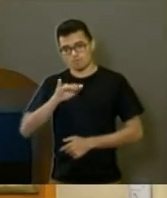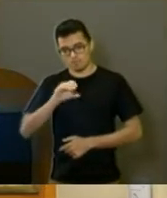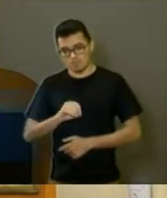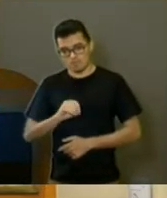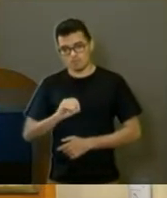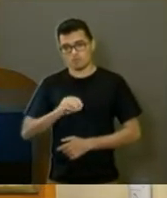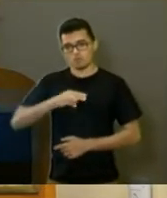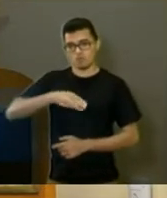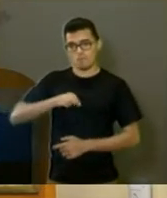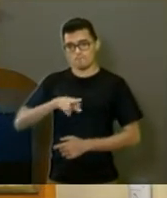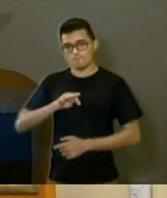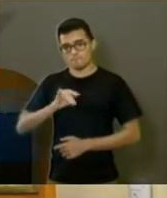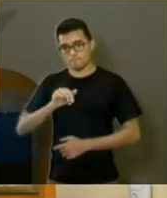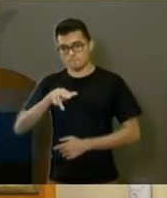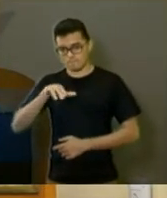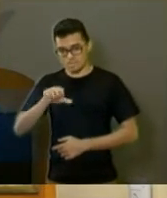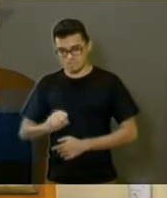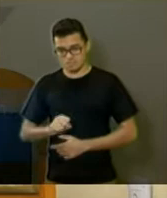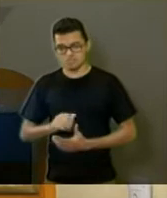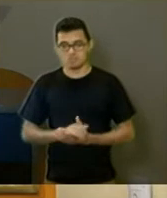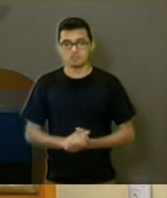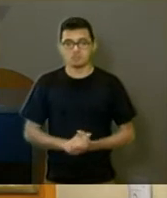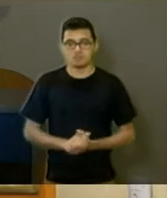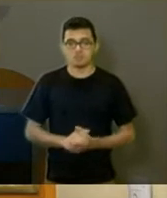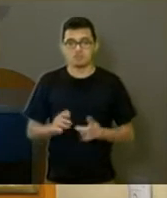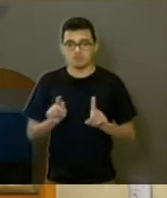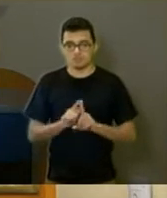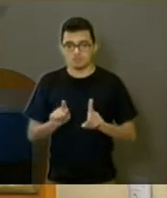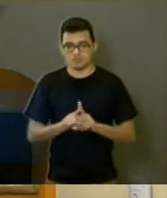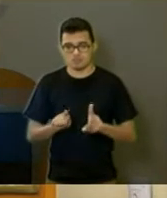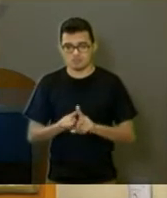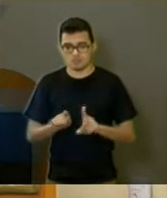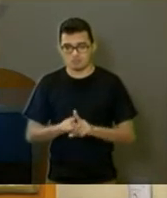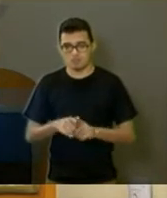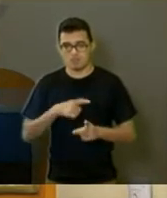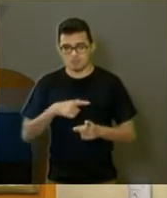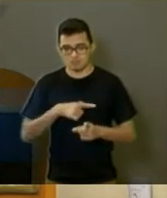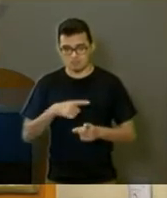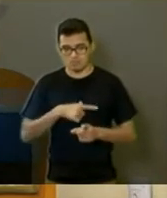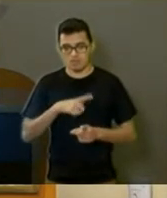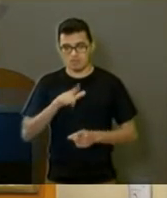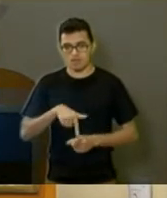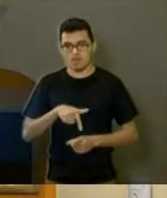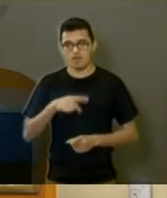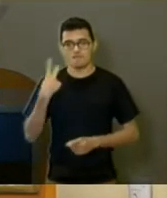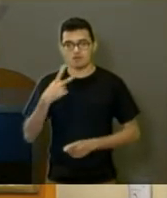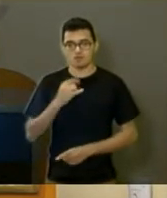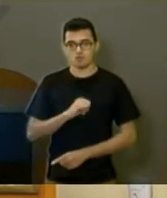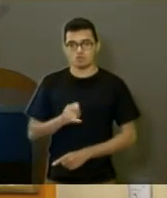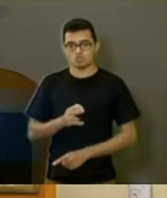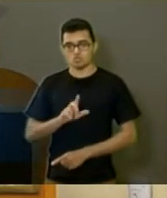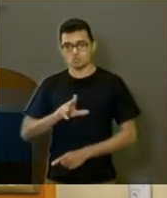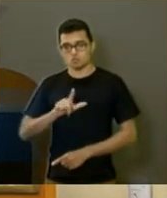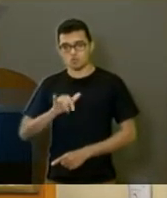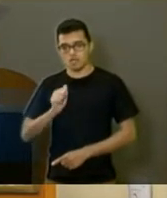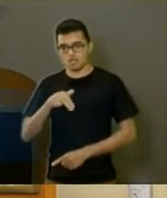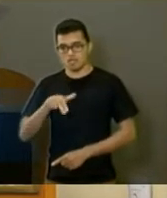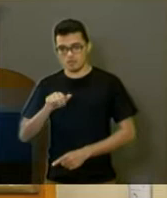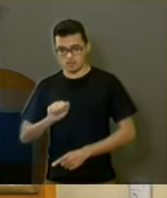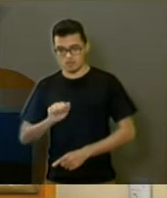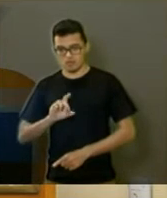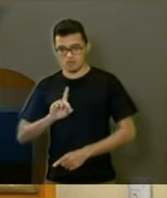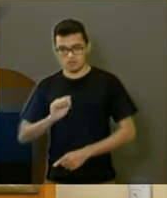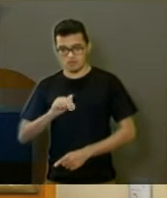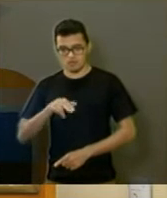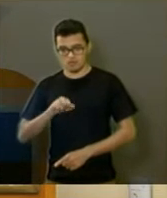representante e presidir esta sessão solene. Mensagem também da vereadora Juliana Damos, saudando o homenageado e